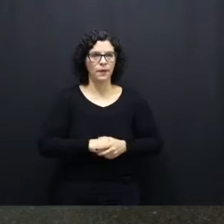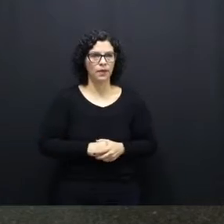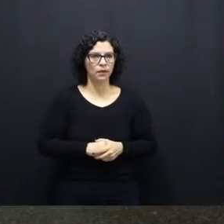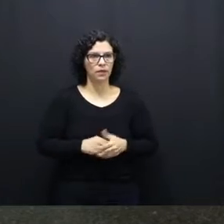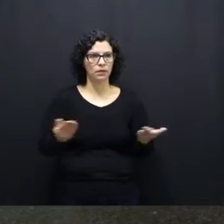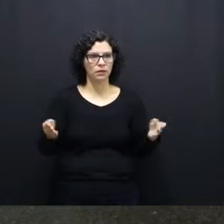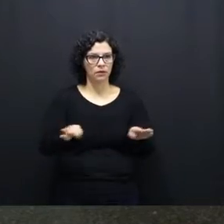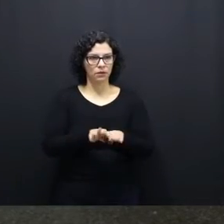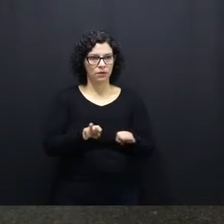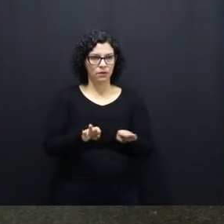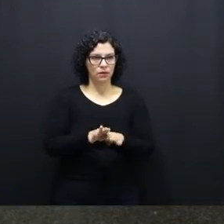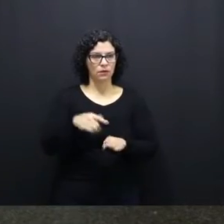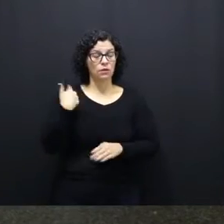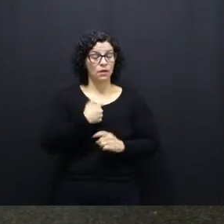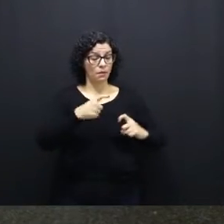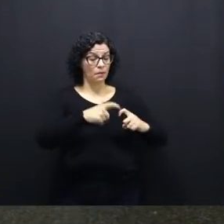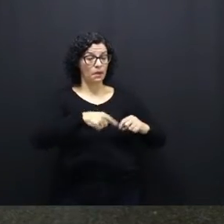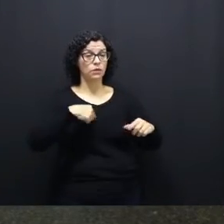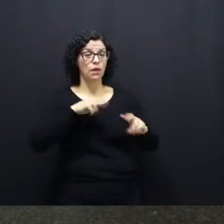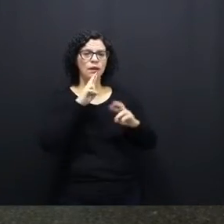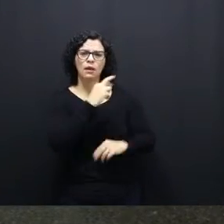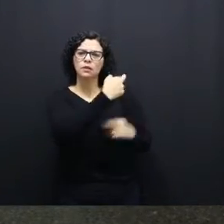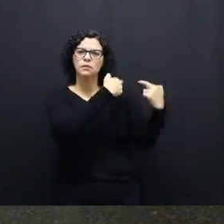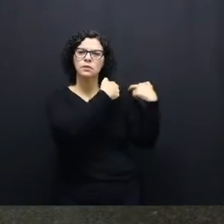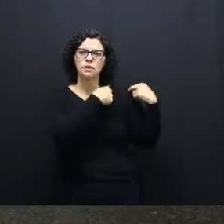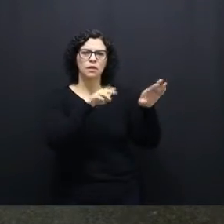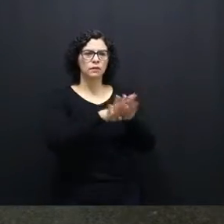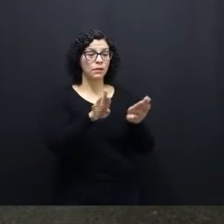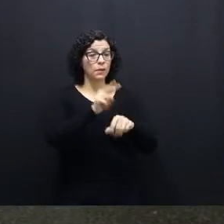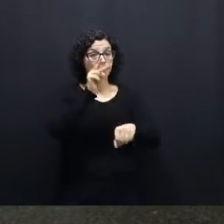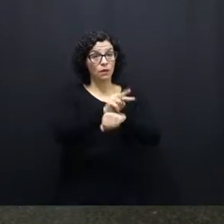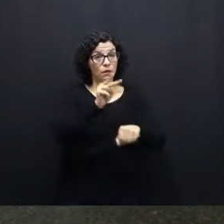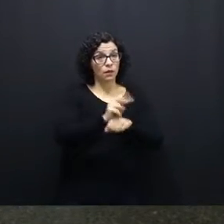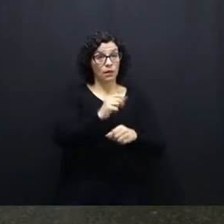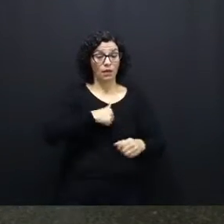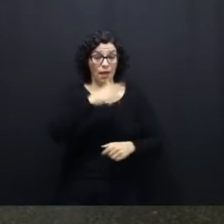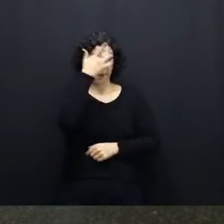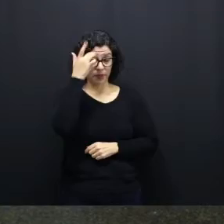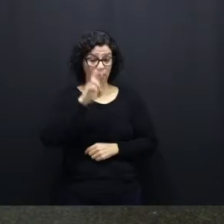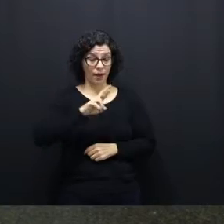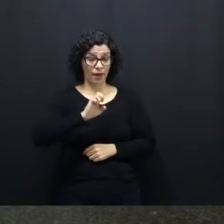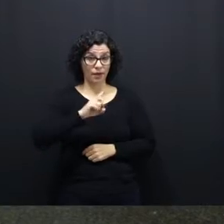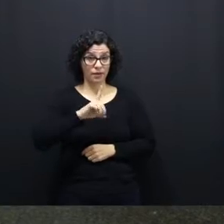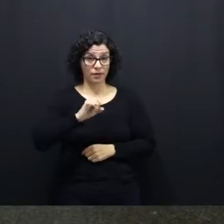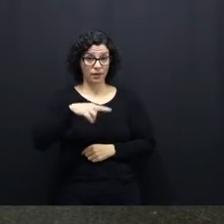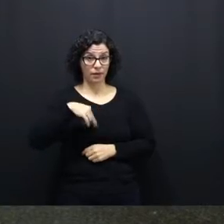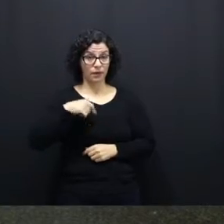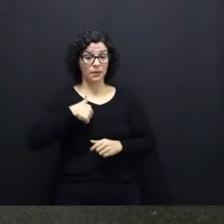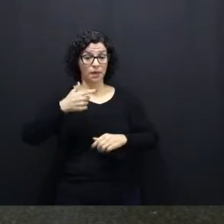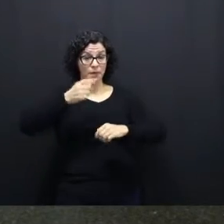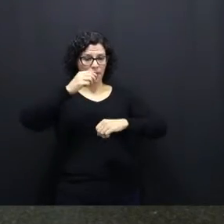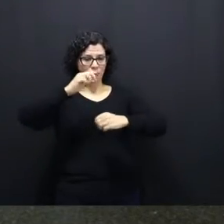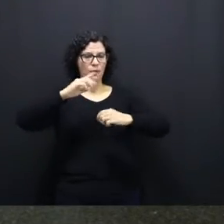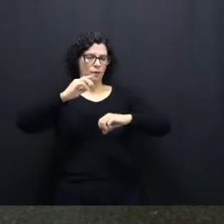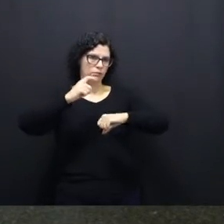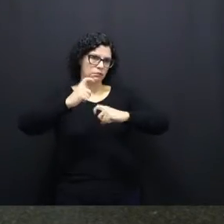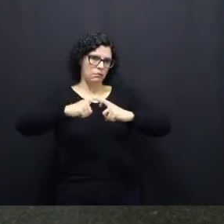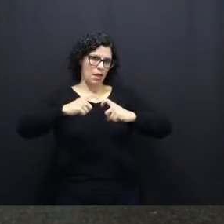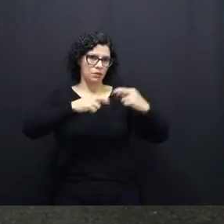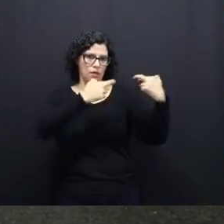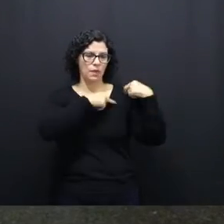ser aquele médico responsável pelos residentes né porque precisa ter um preceptor um médico